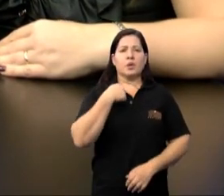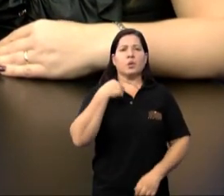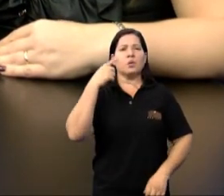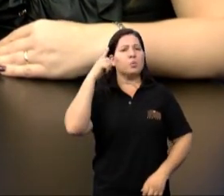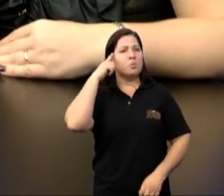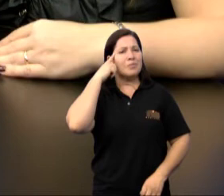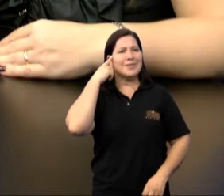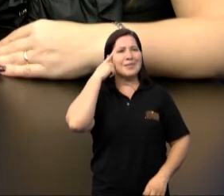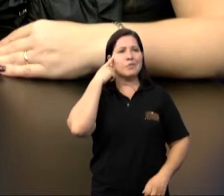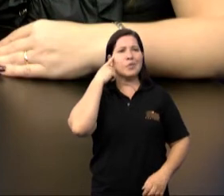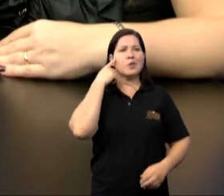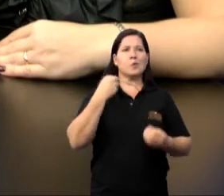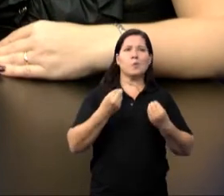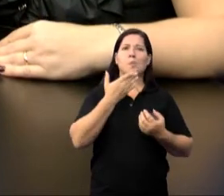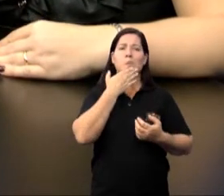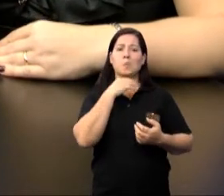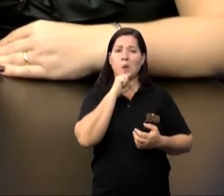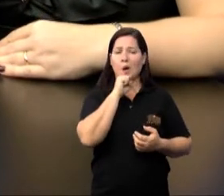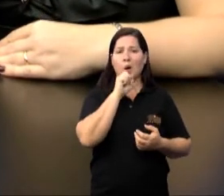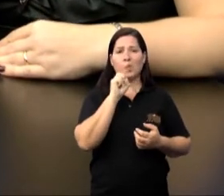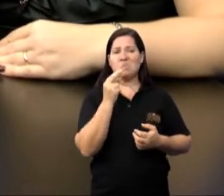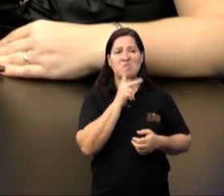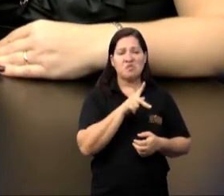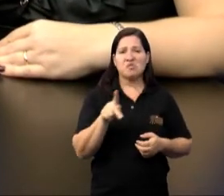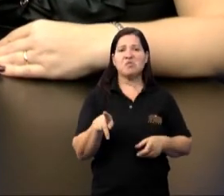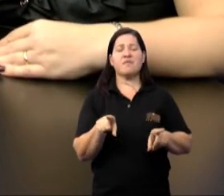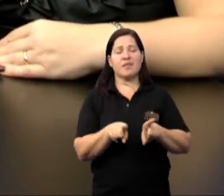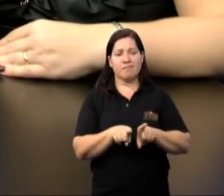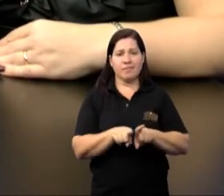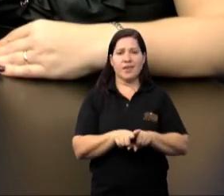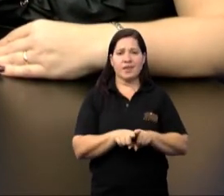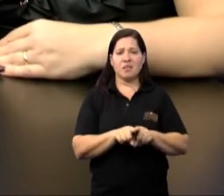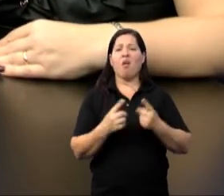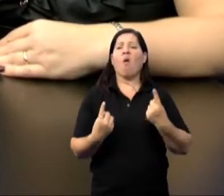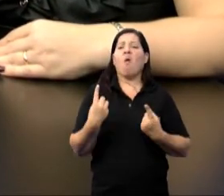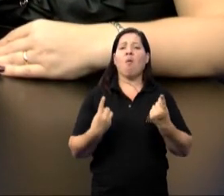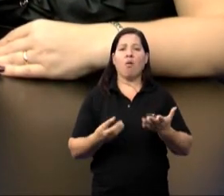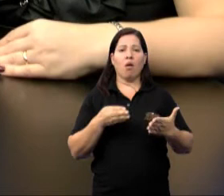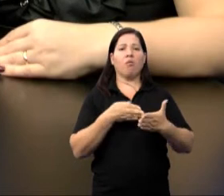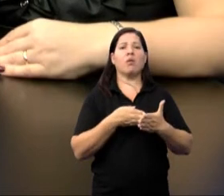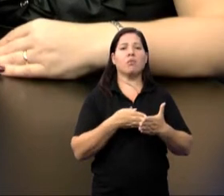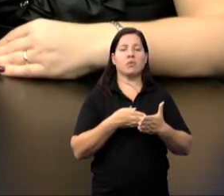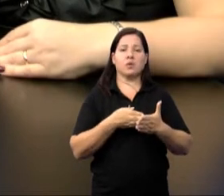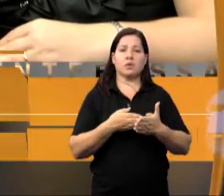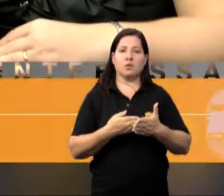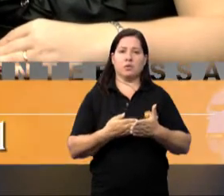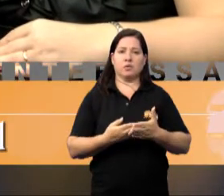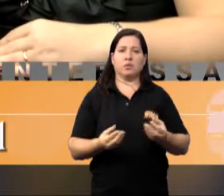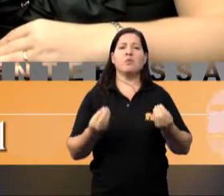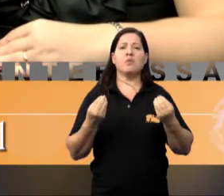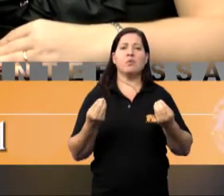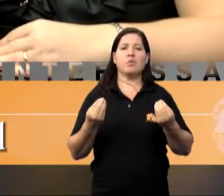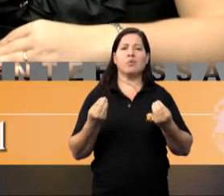como educador também? Qual é o limite? Será que podemos pensar isso? Se podemos, como dimensionar esse limite?